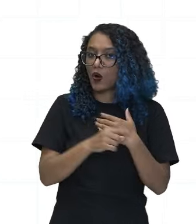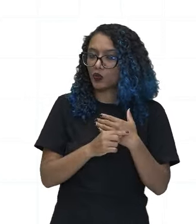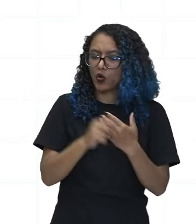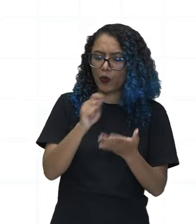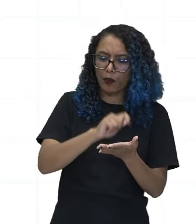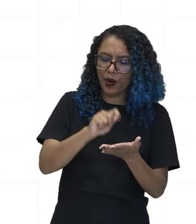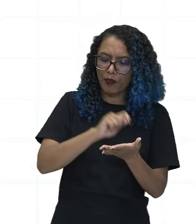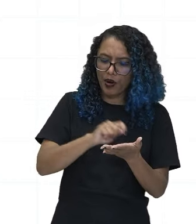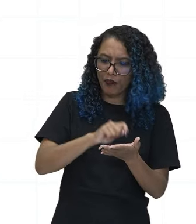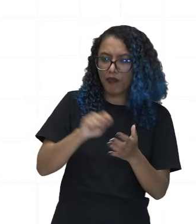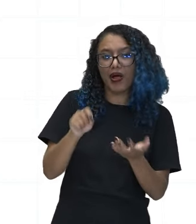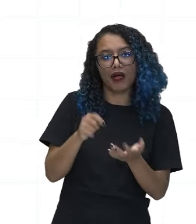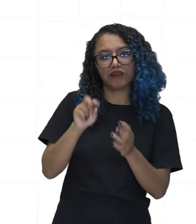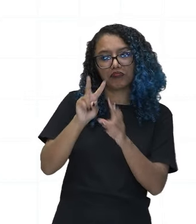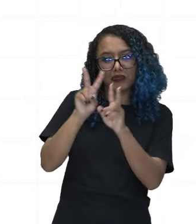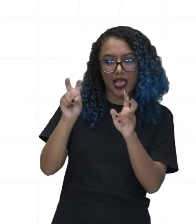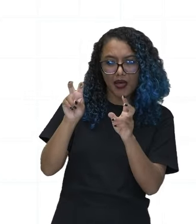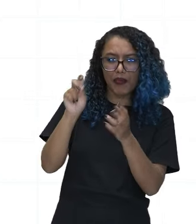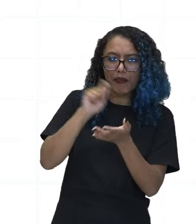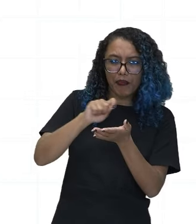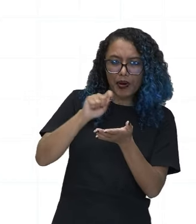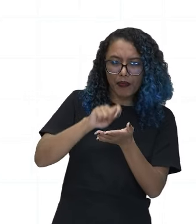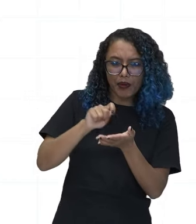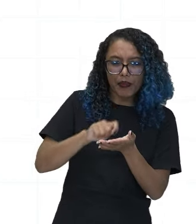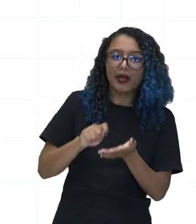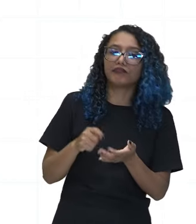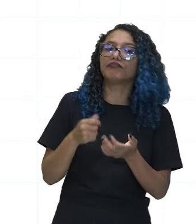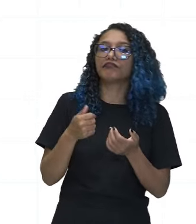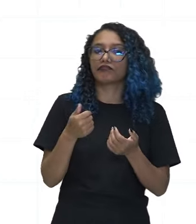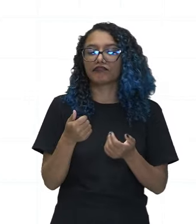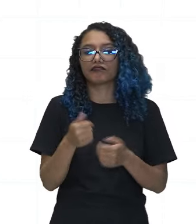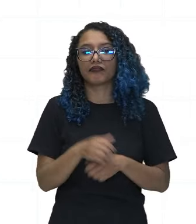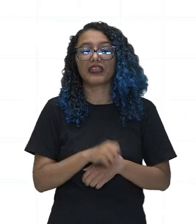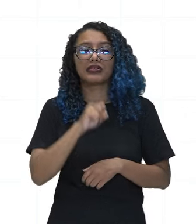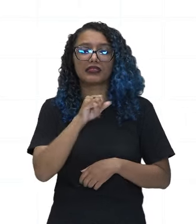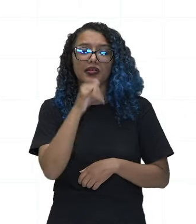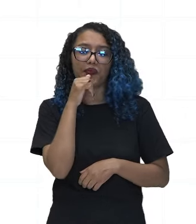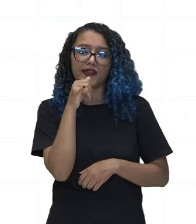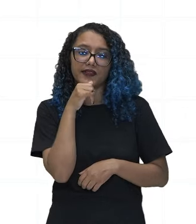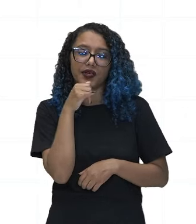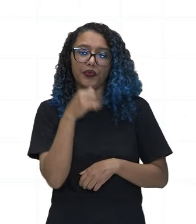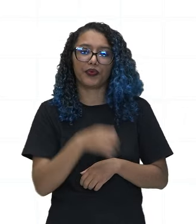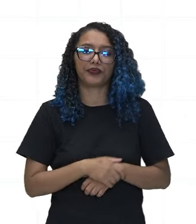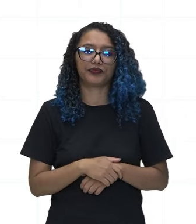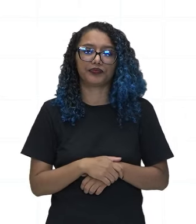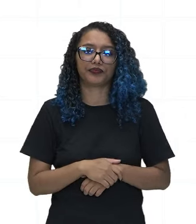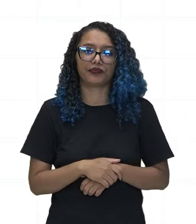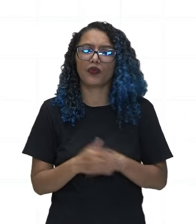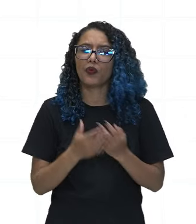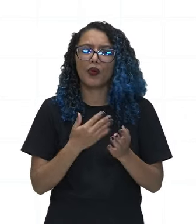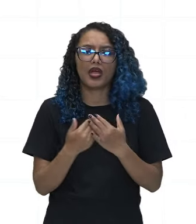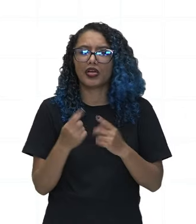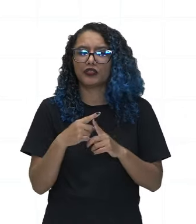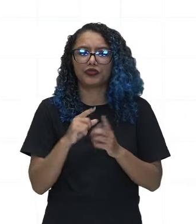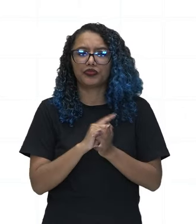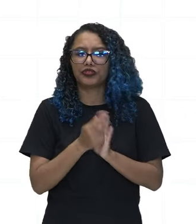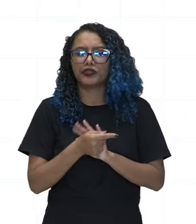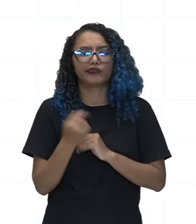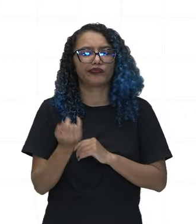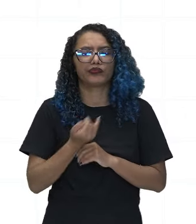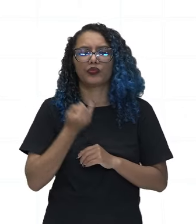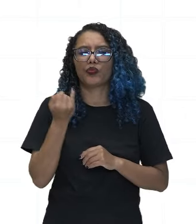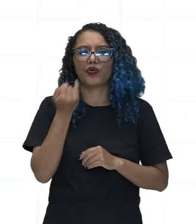formos também produzir um gênero textual, né, qualquer um dos gêneros textuais, isso é muito